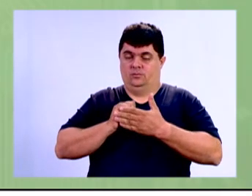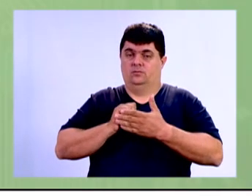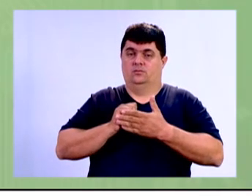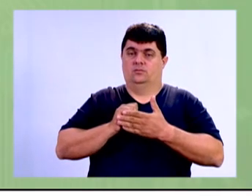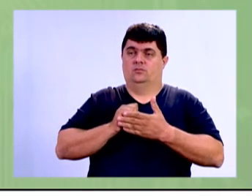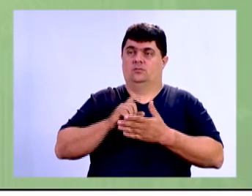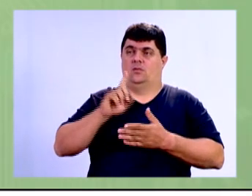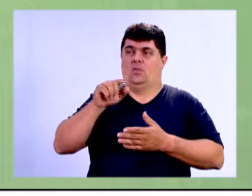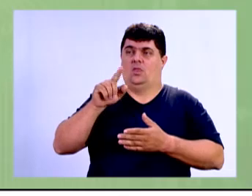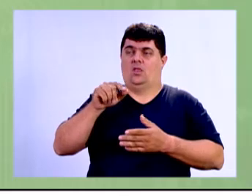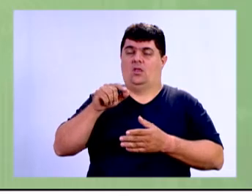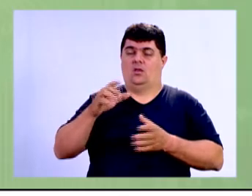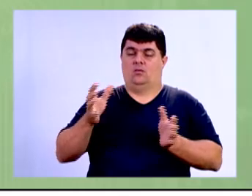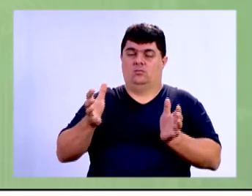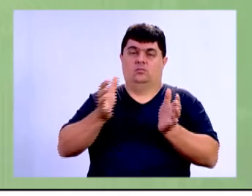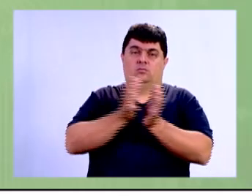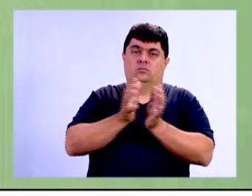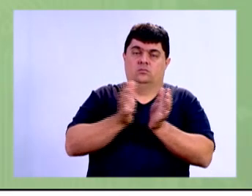Aqui é a coleção.